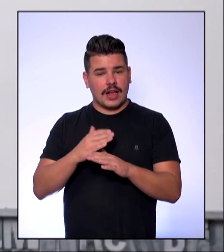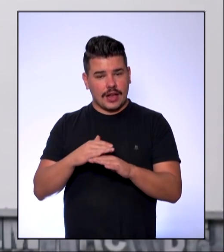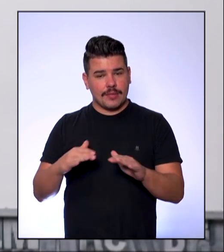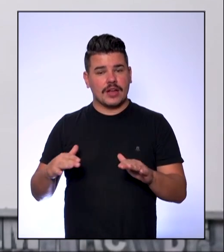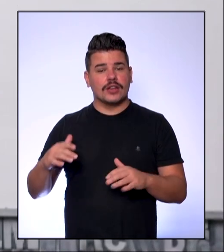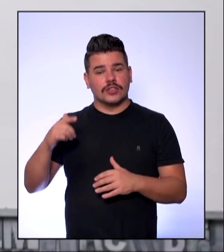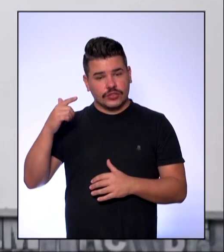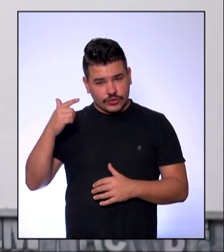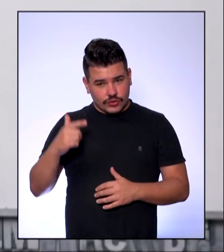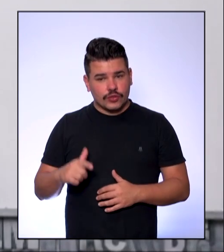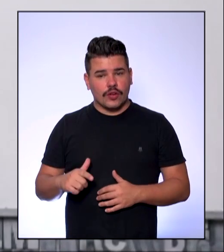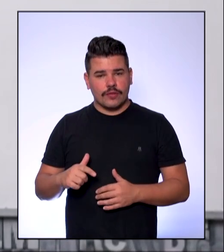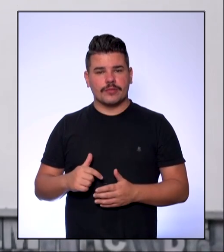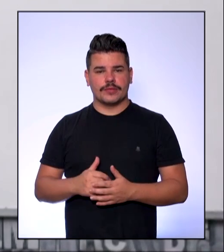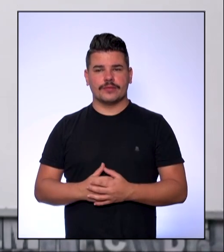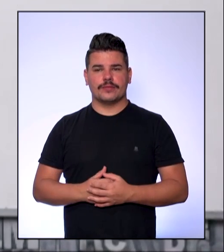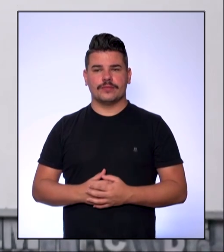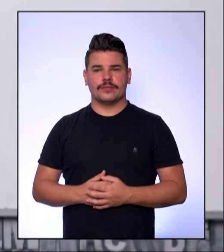Novamente,